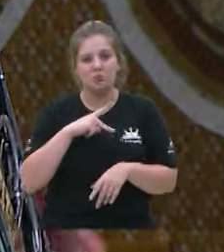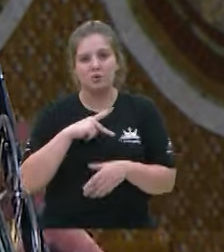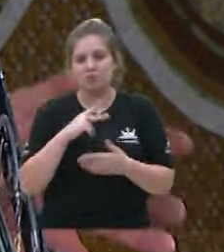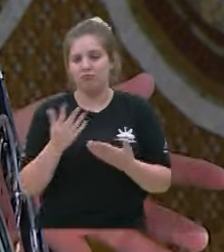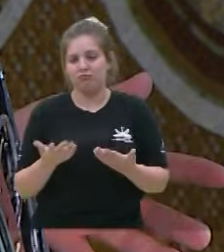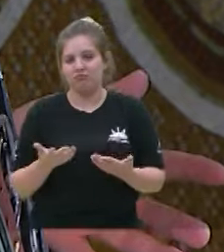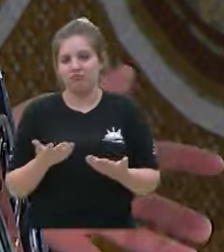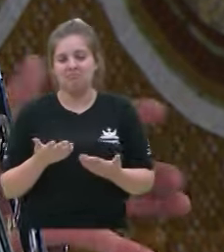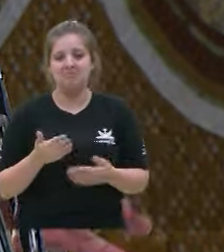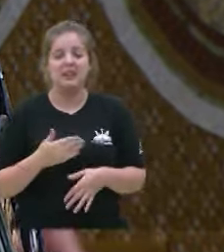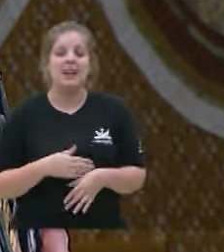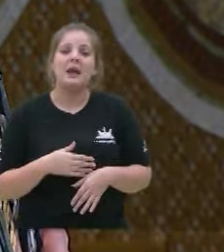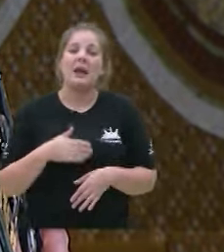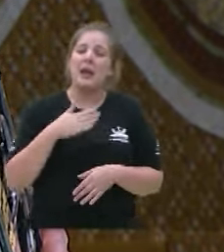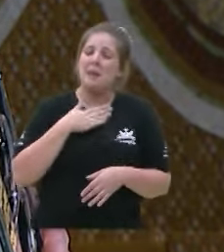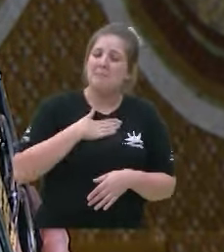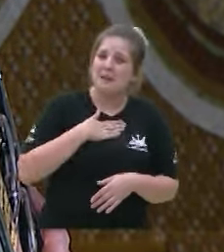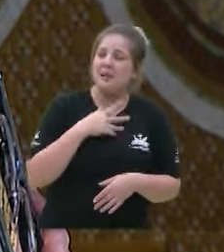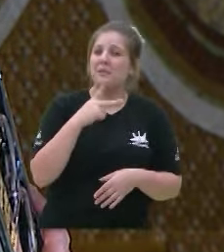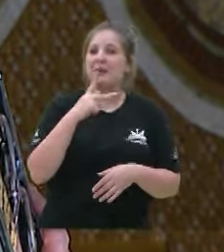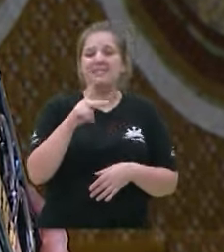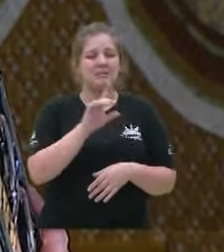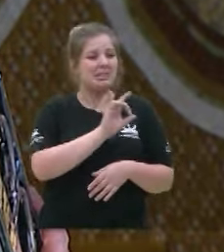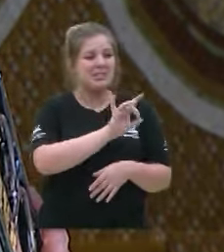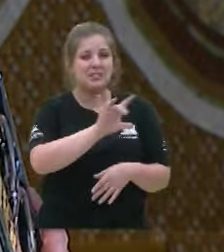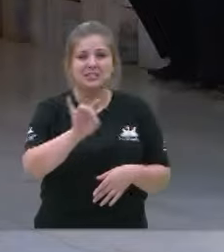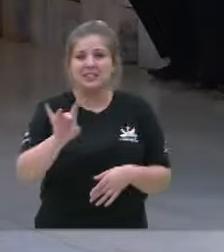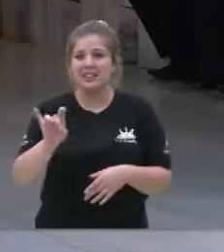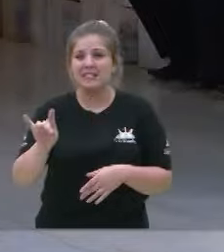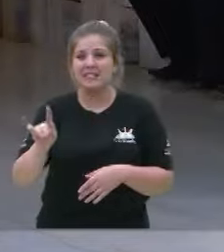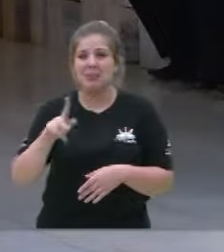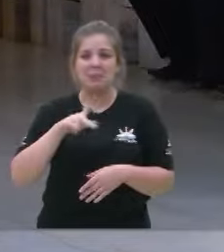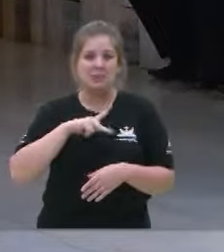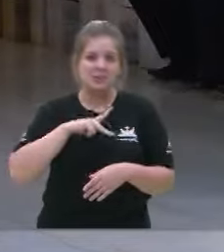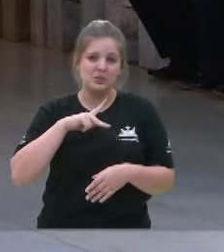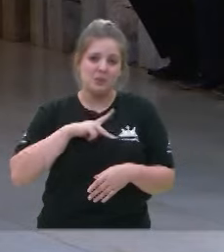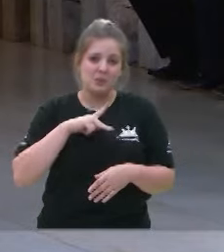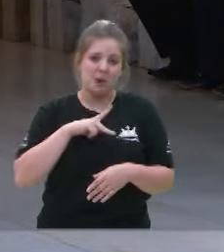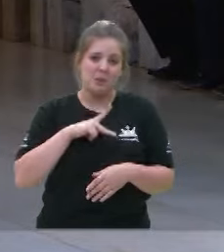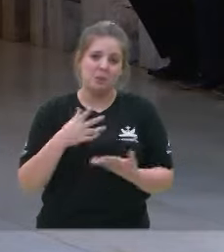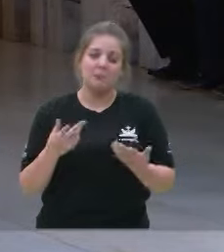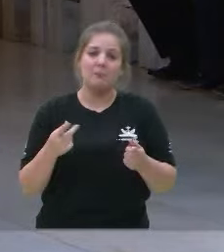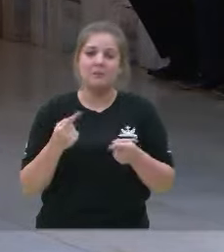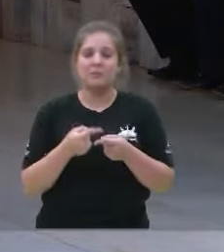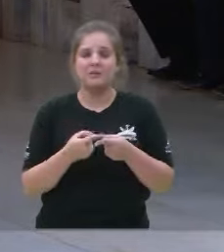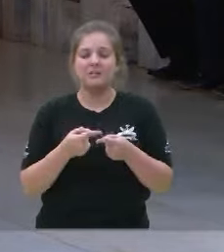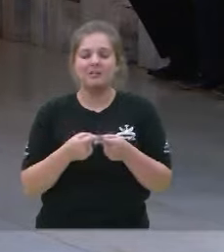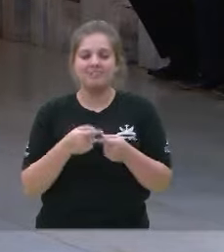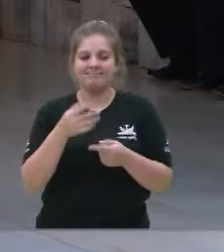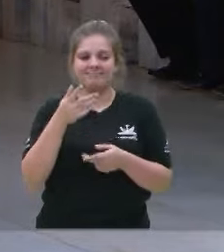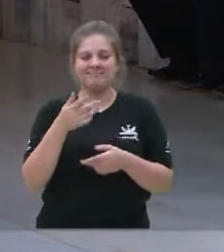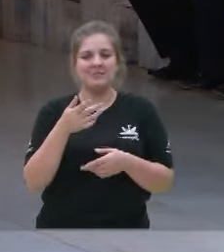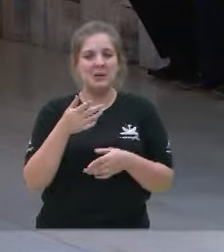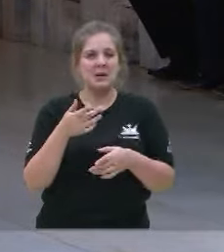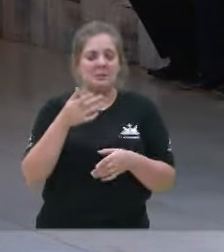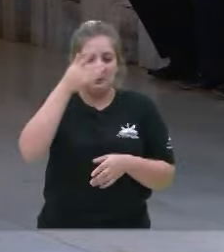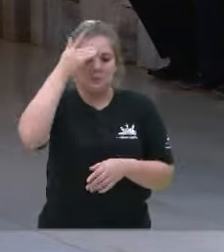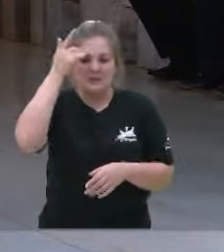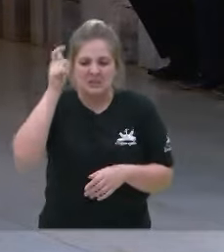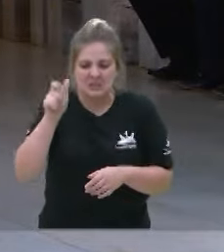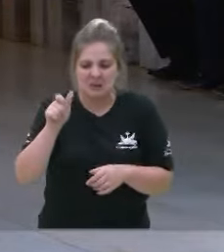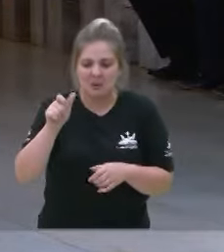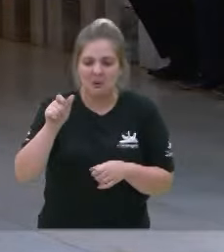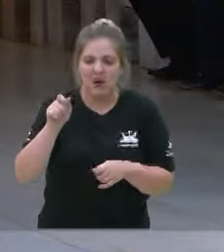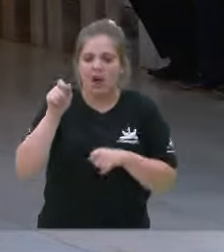seu é de cada pessoa por quê Porque ninguém faz a cabeça do outro